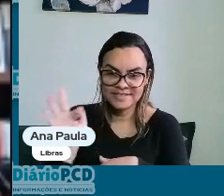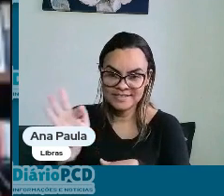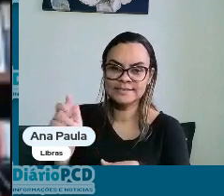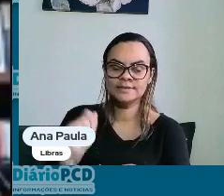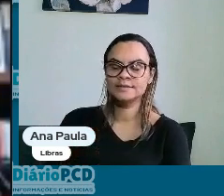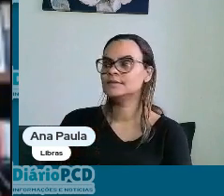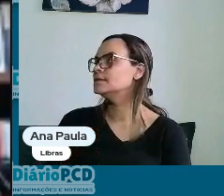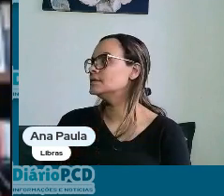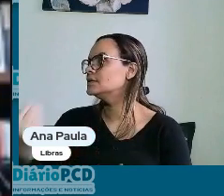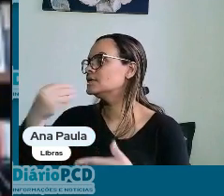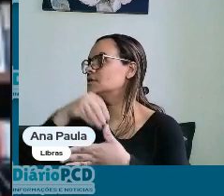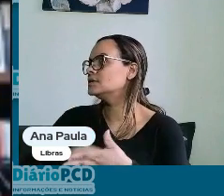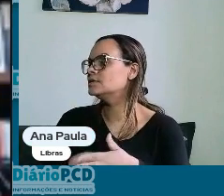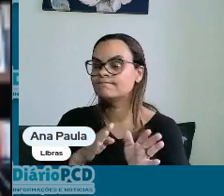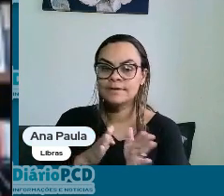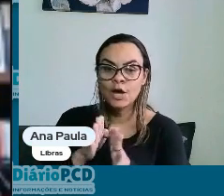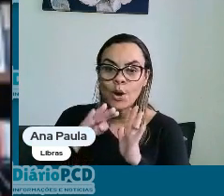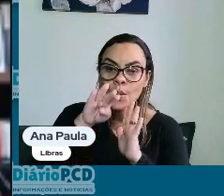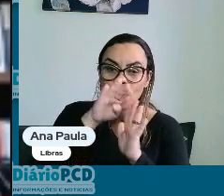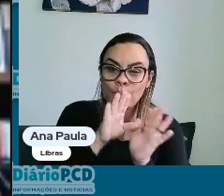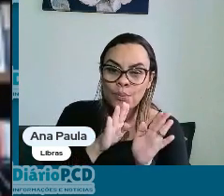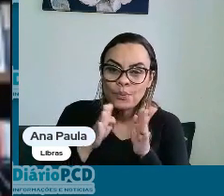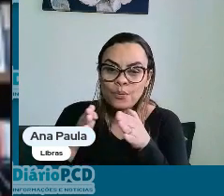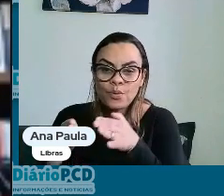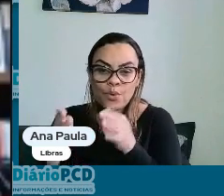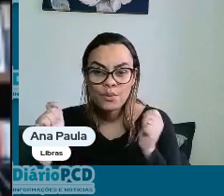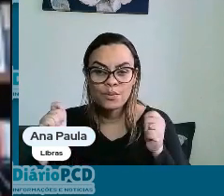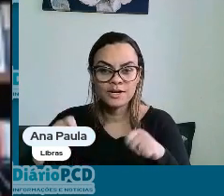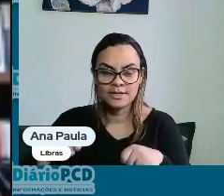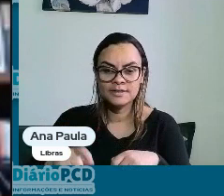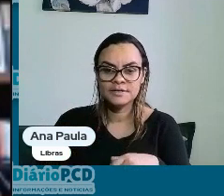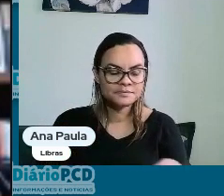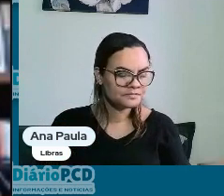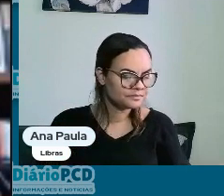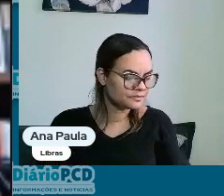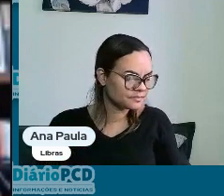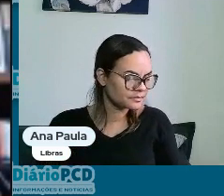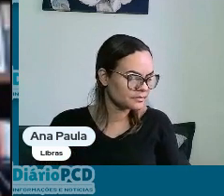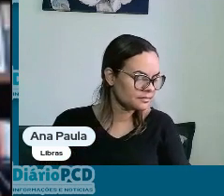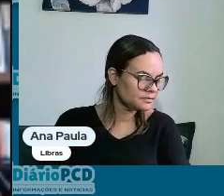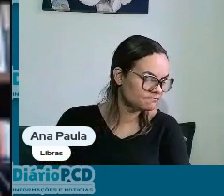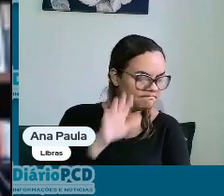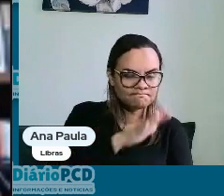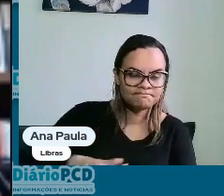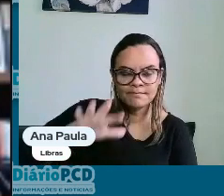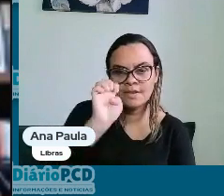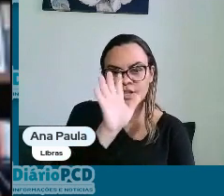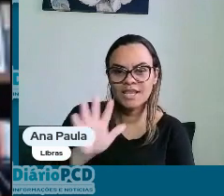dentro dessa linha, essa possibilidade de, dentro da sua área, do seu